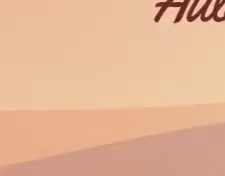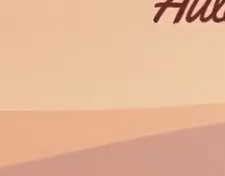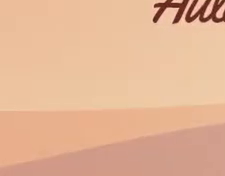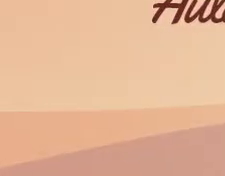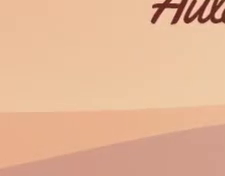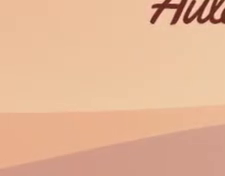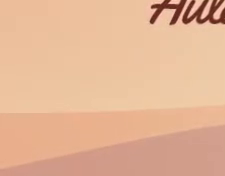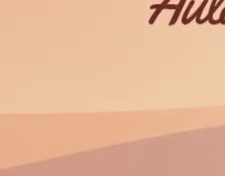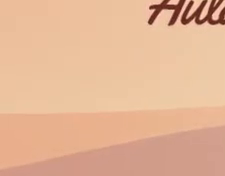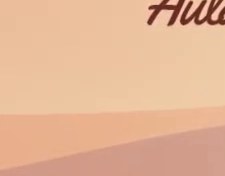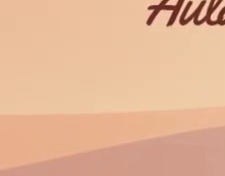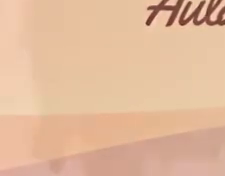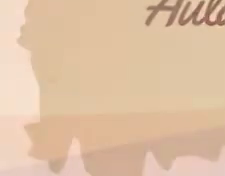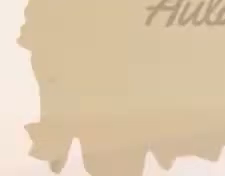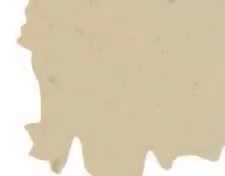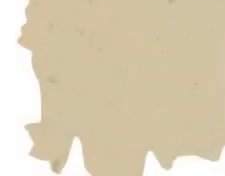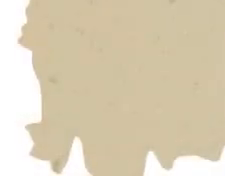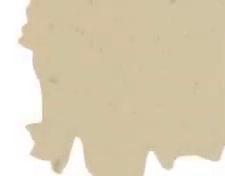Antiga.